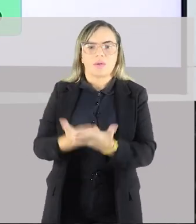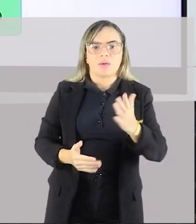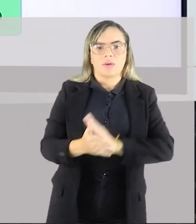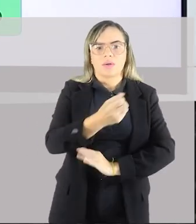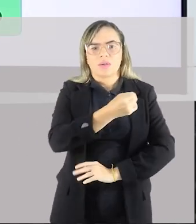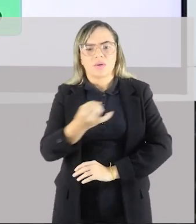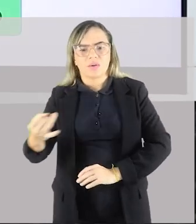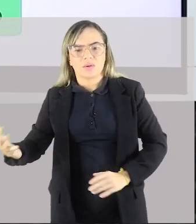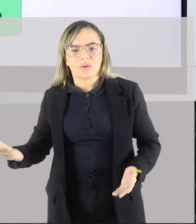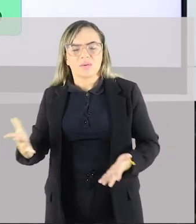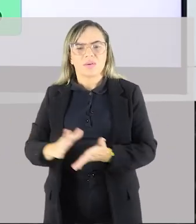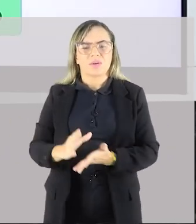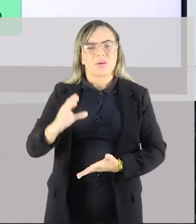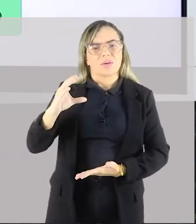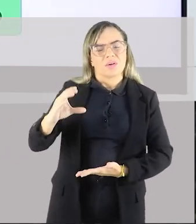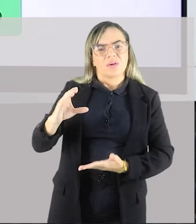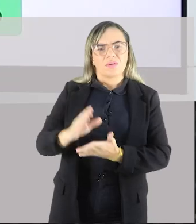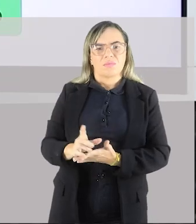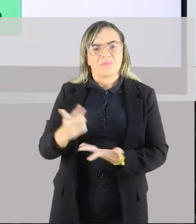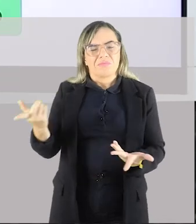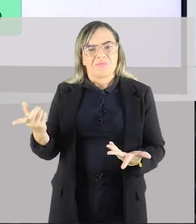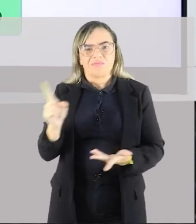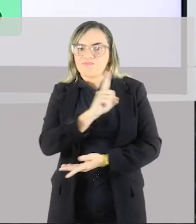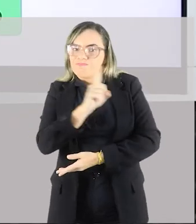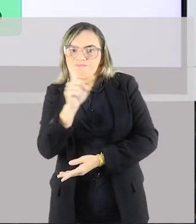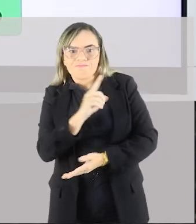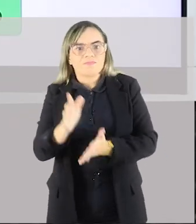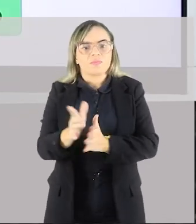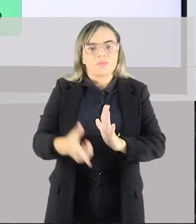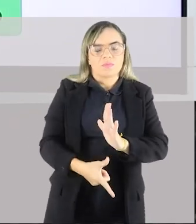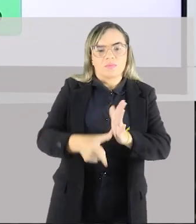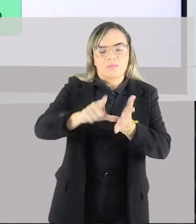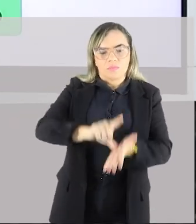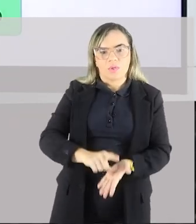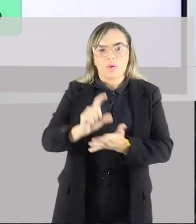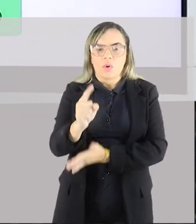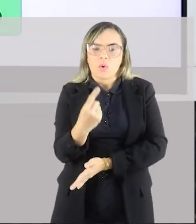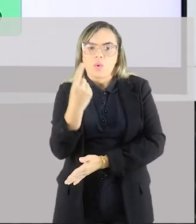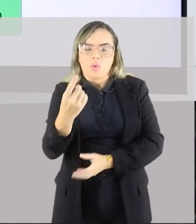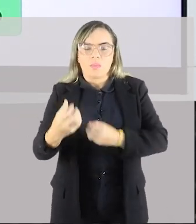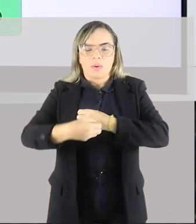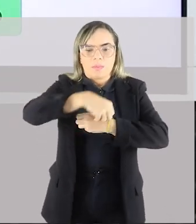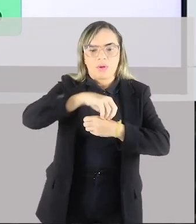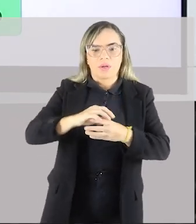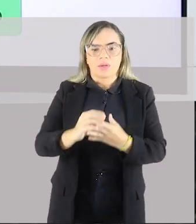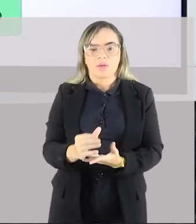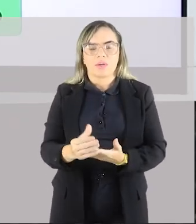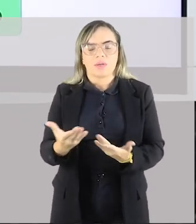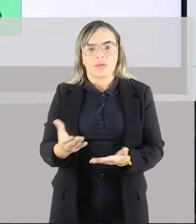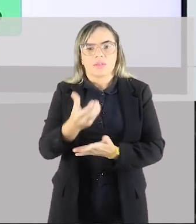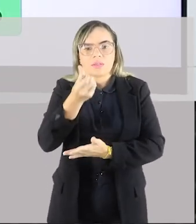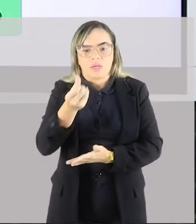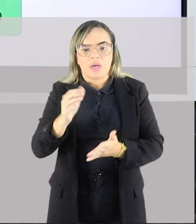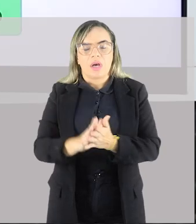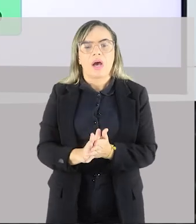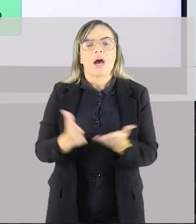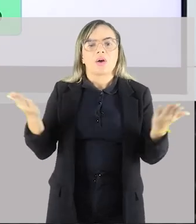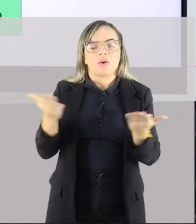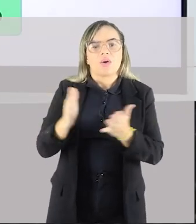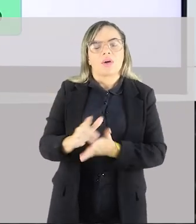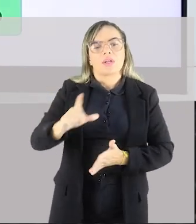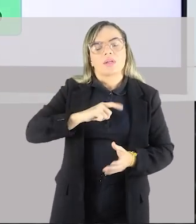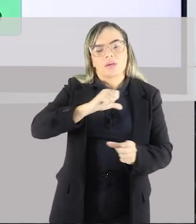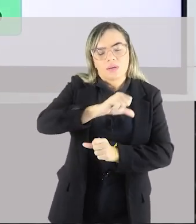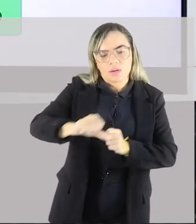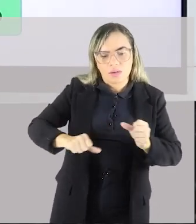de carbono, no fim das contas? Não, eu tinha antes uma molécula de 6 e agora eu tenho 2 de 3. Se a